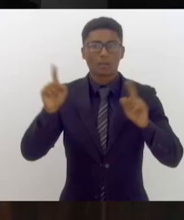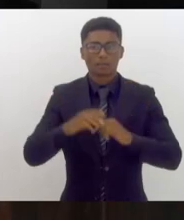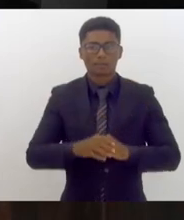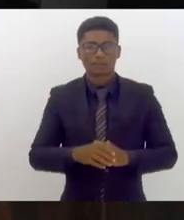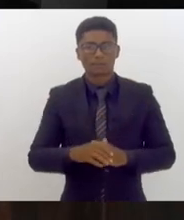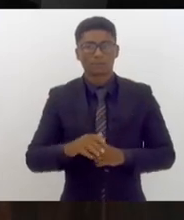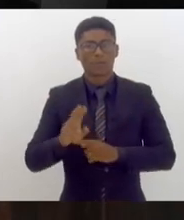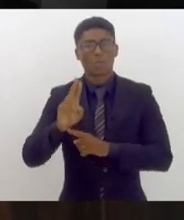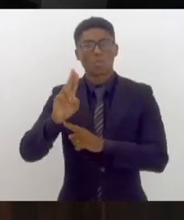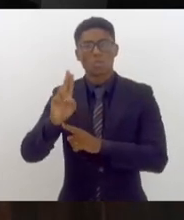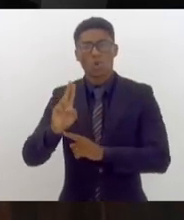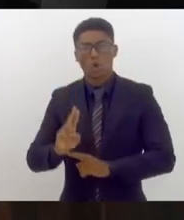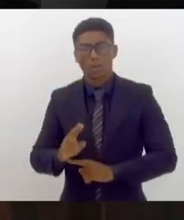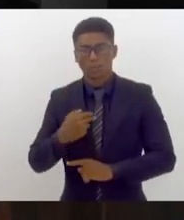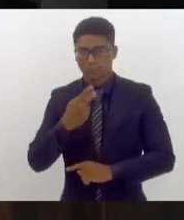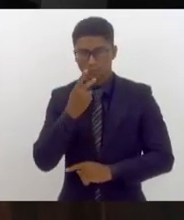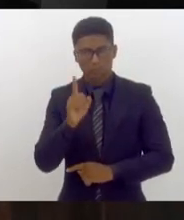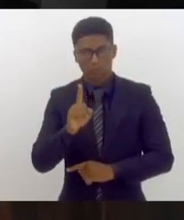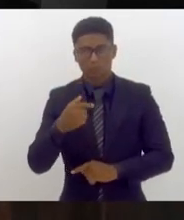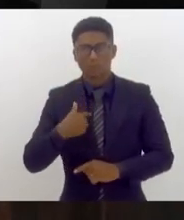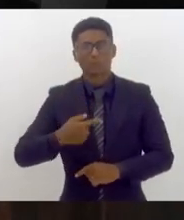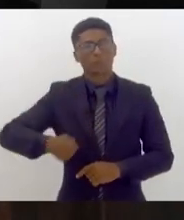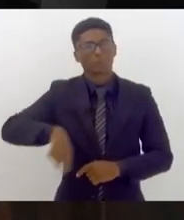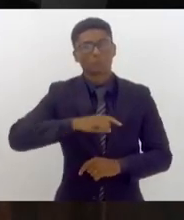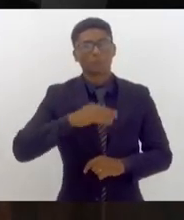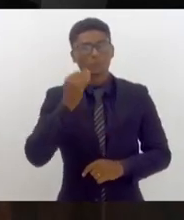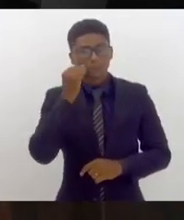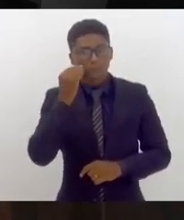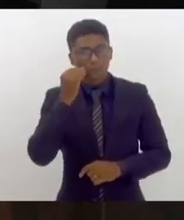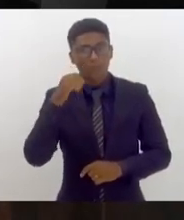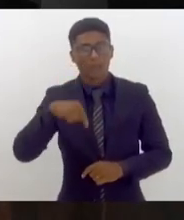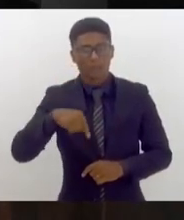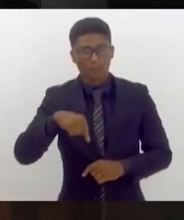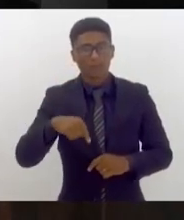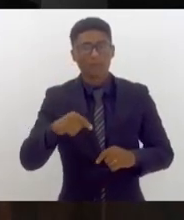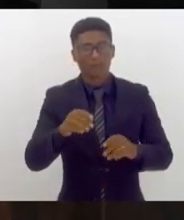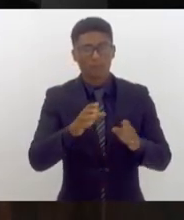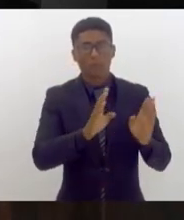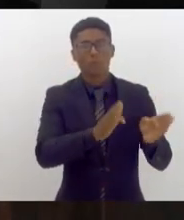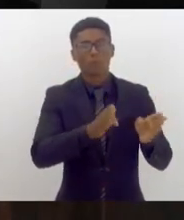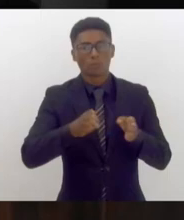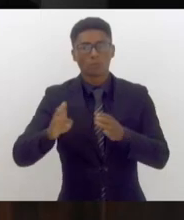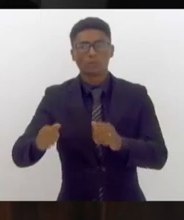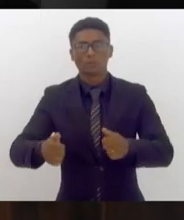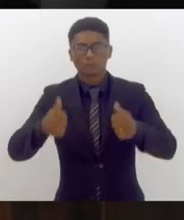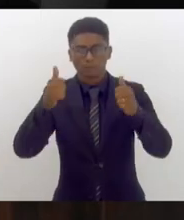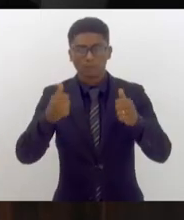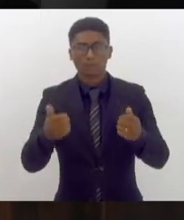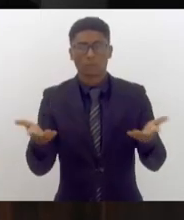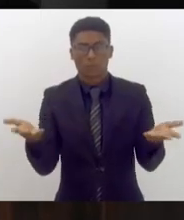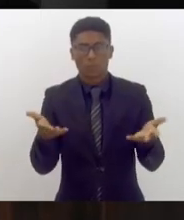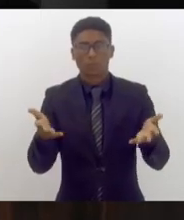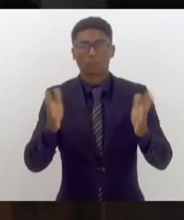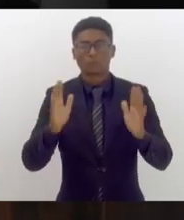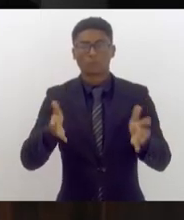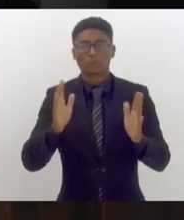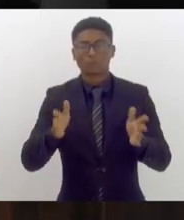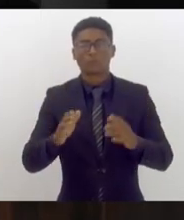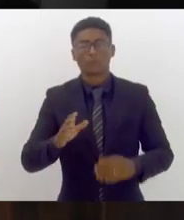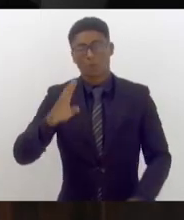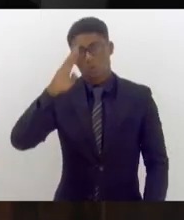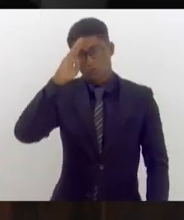citar nomes, então a gente vai tentar fazer um melhor funcionamento da casa. Já chamei Greco lá em cima hoje, Coronel